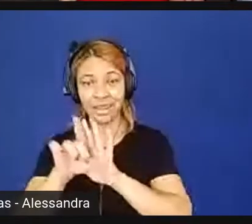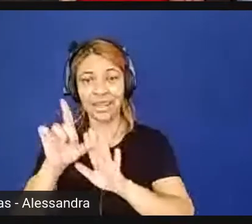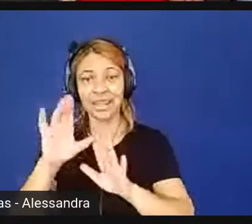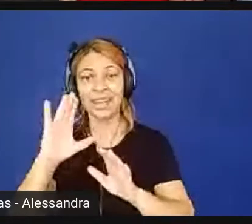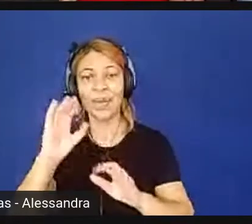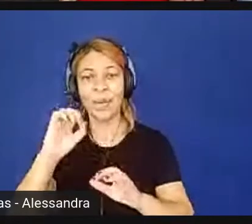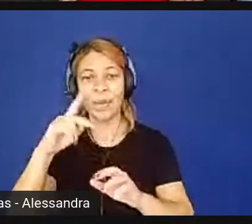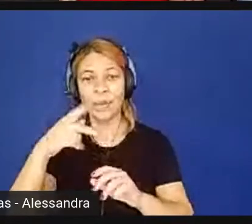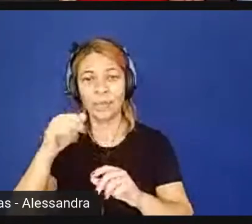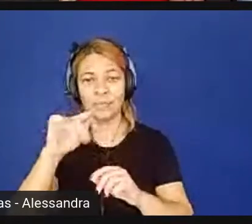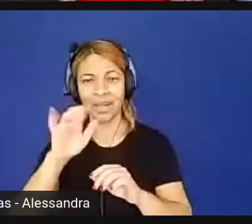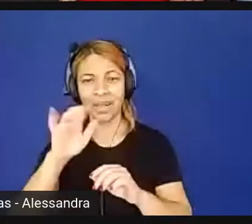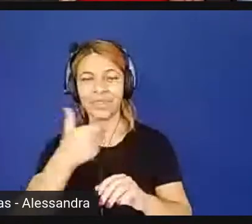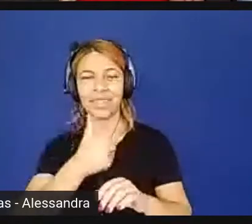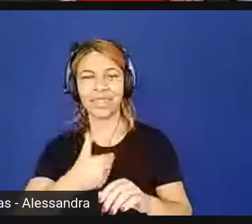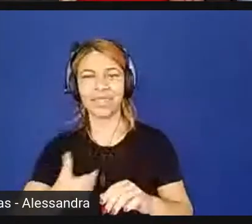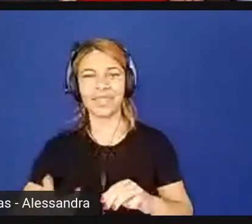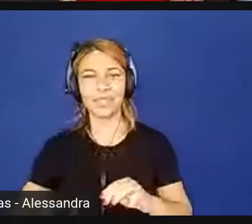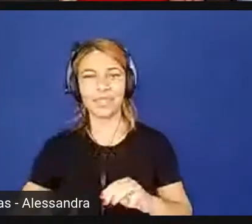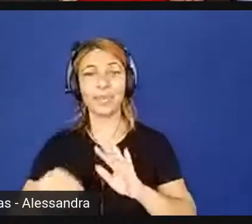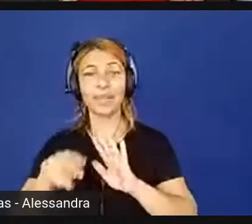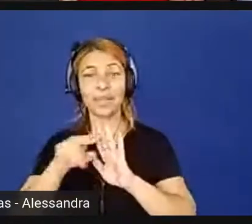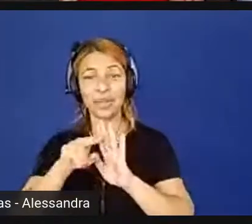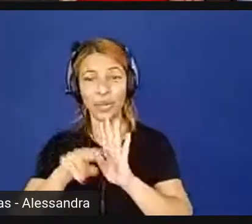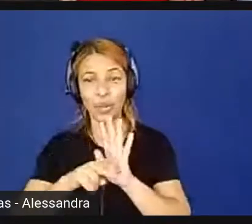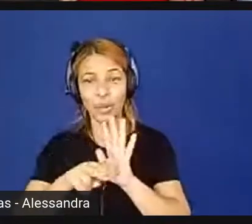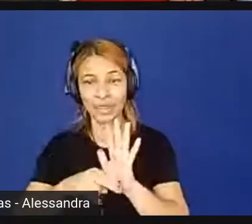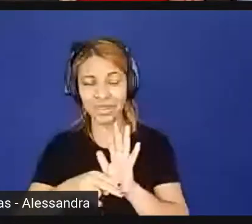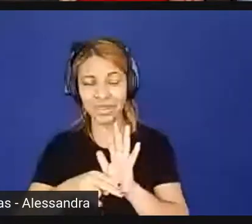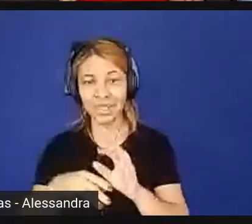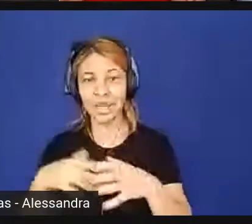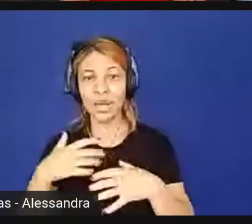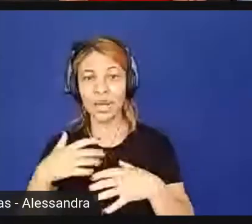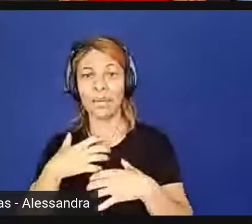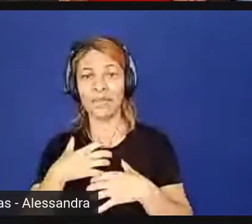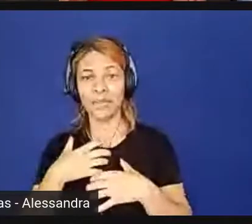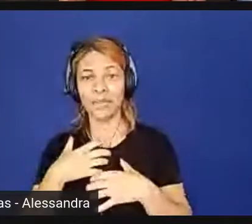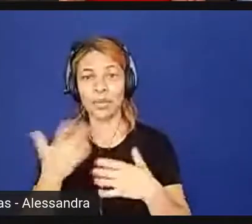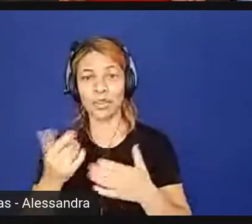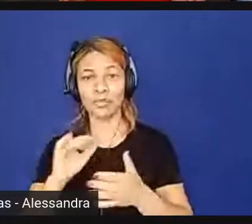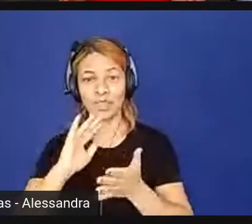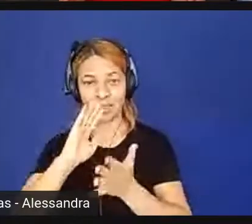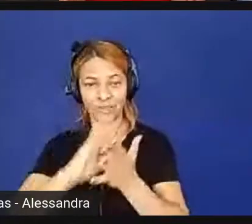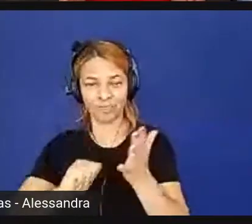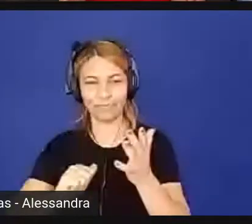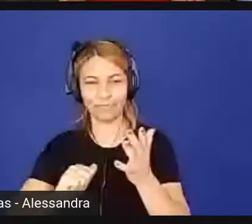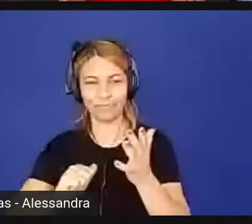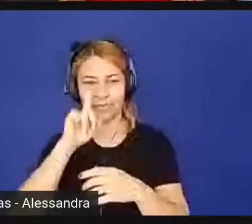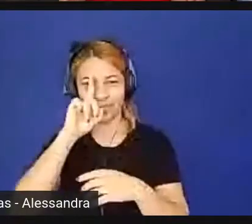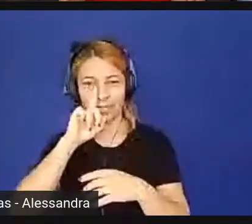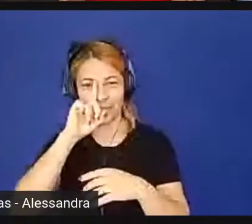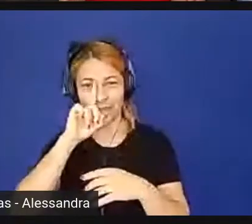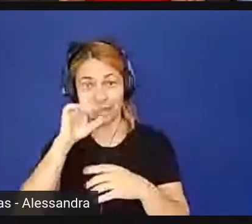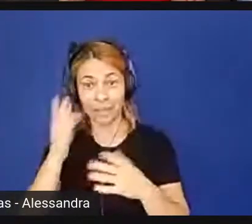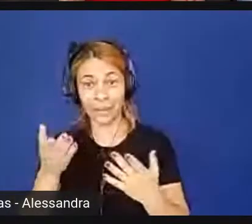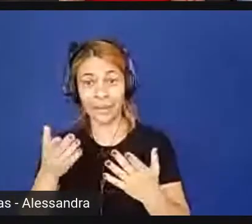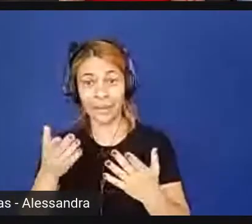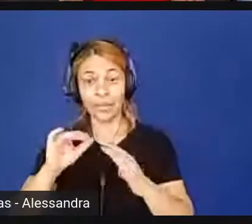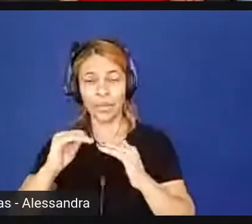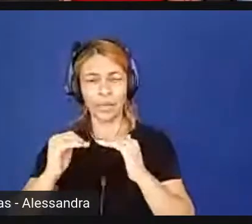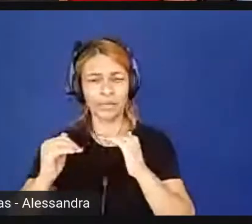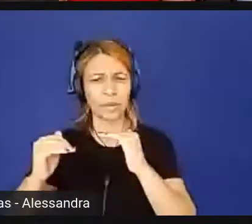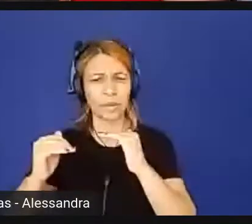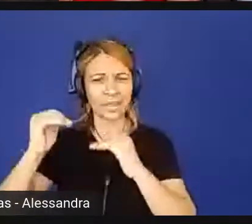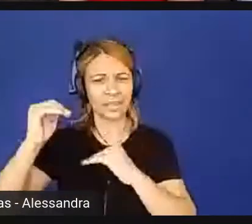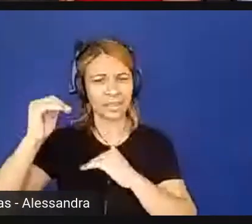republicano. A normatização é uma forma de você mitigar riscos. Então, no nível mais alto da República, tendo em vista